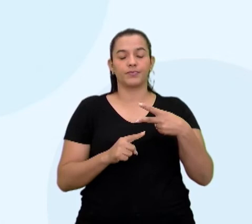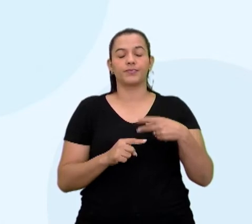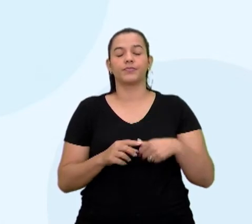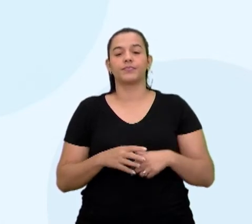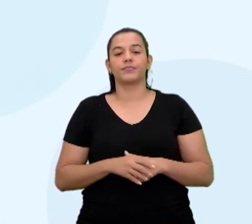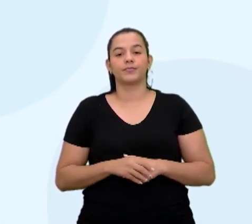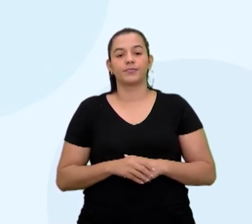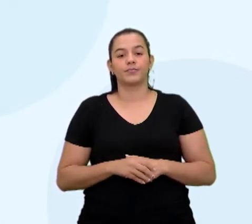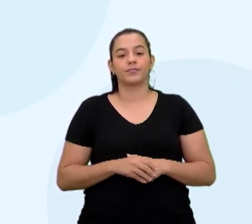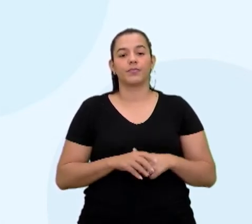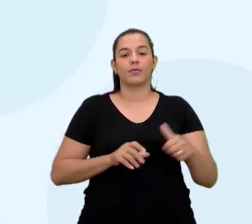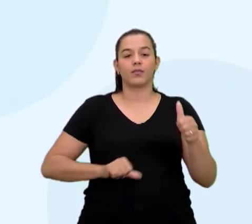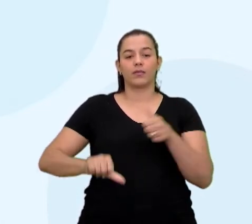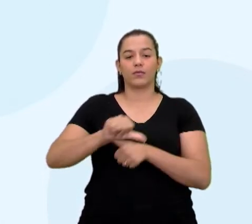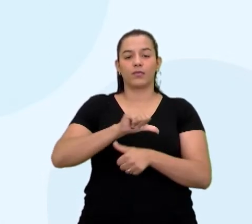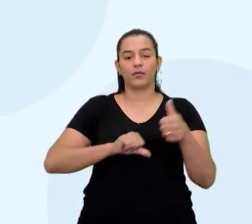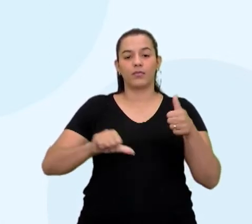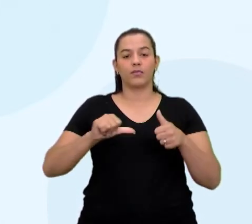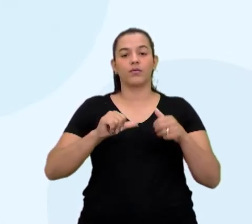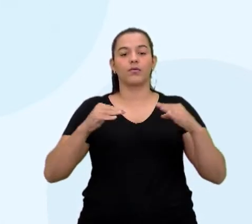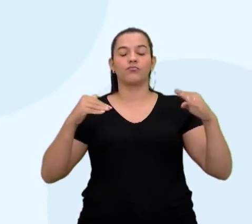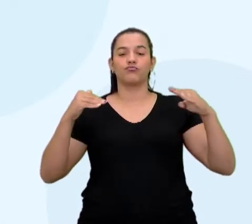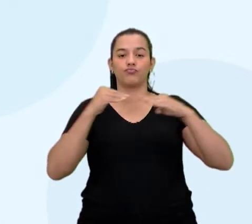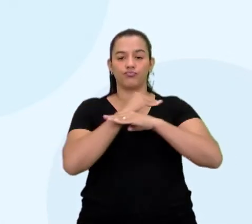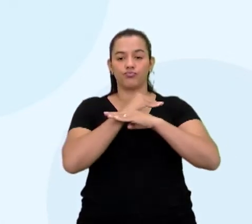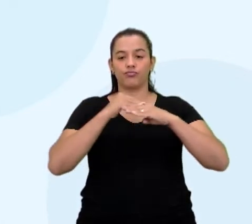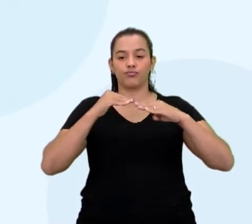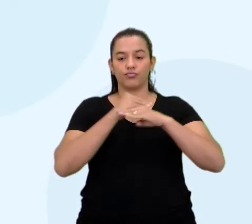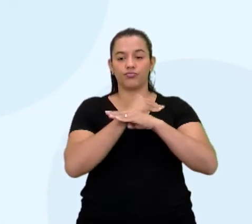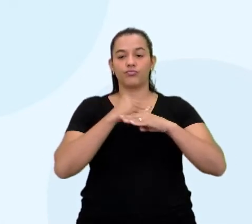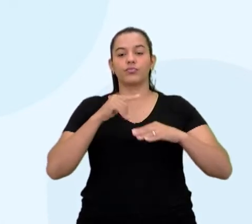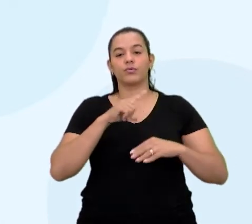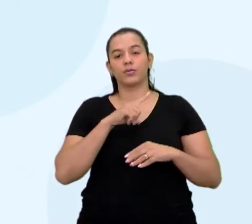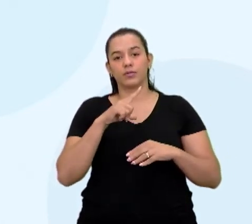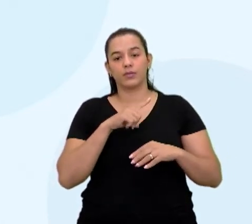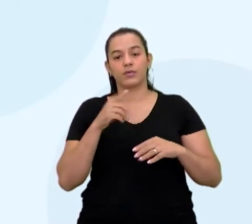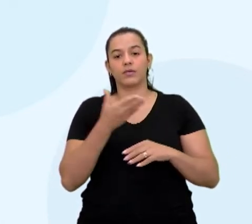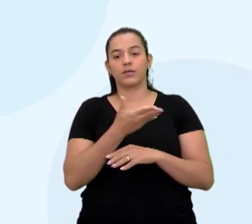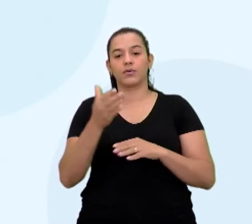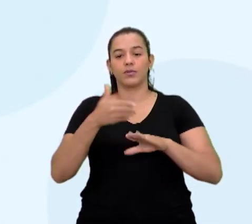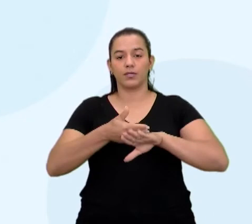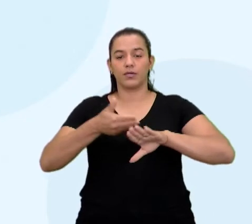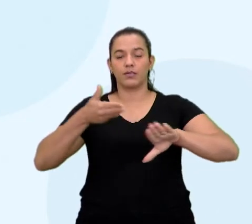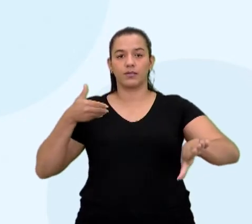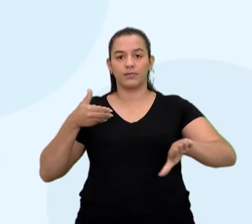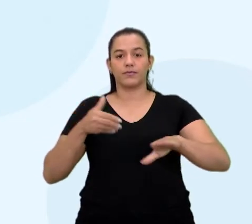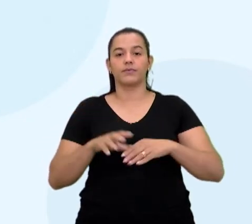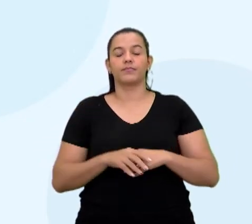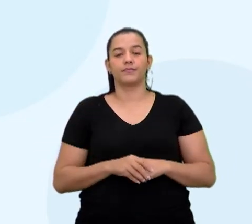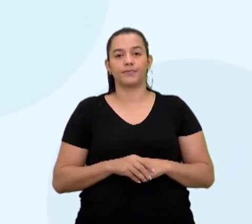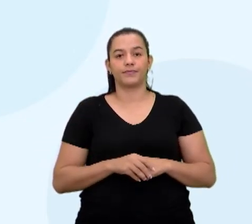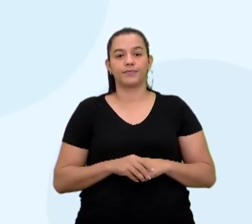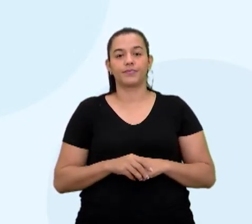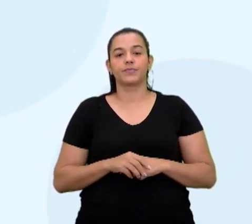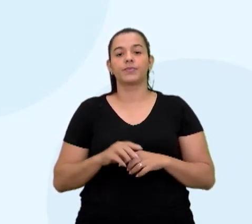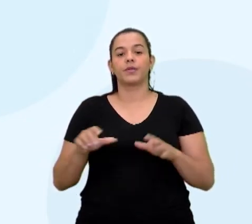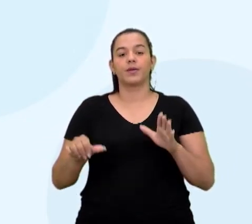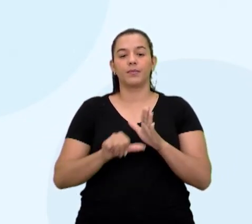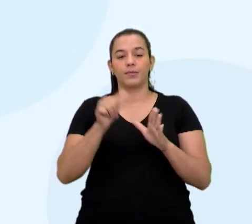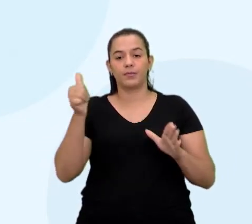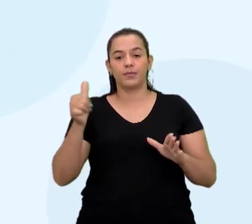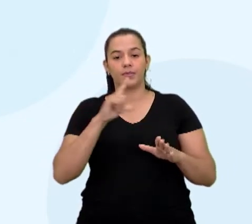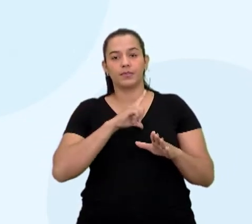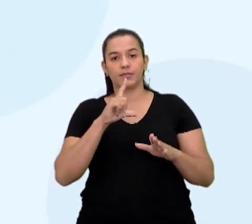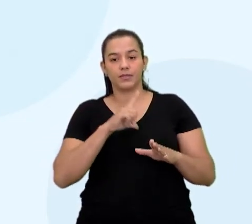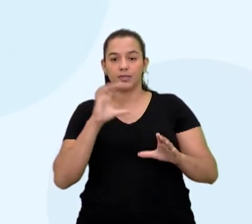né? Convergente, quando 2 placas se chocam, e divergente, quando elas se afastam, né? Então a primeira aí provoca surgimento